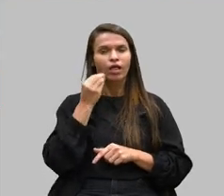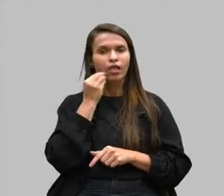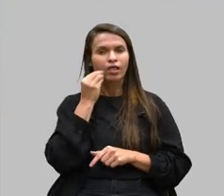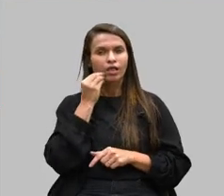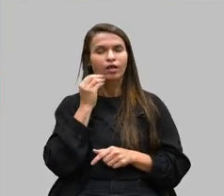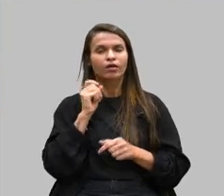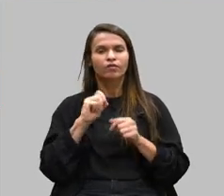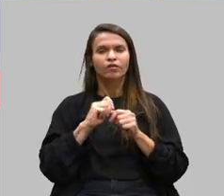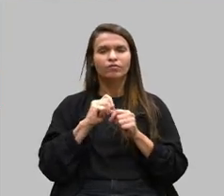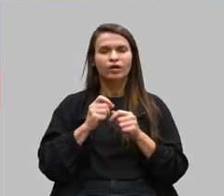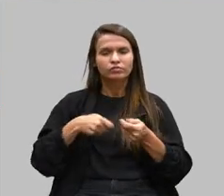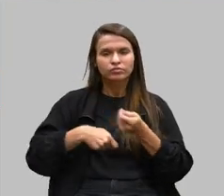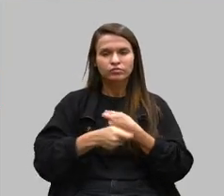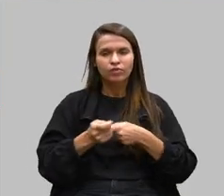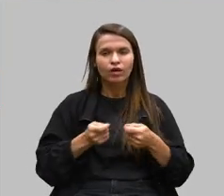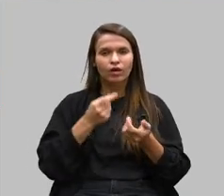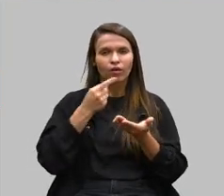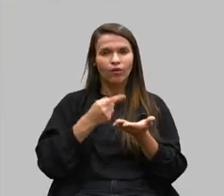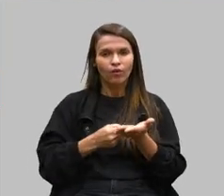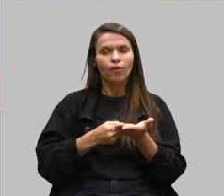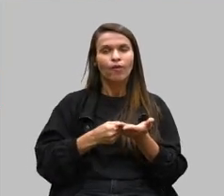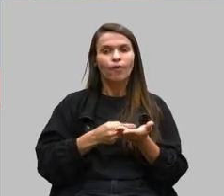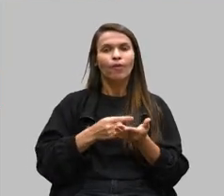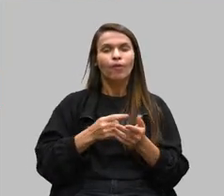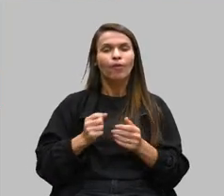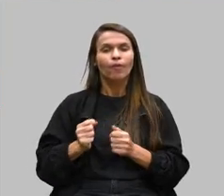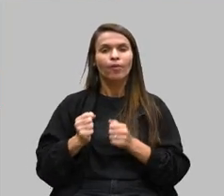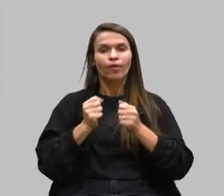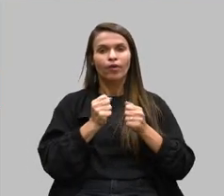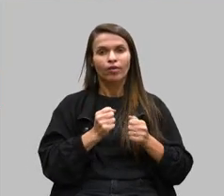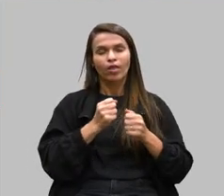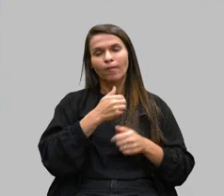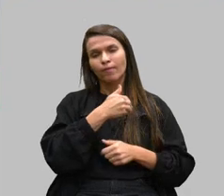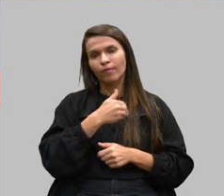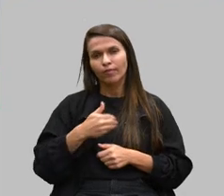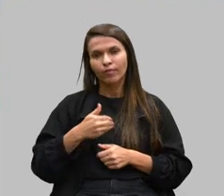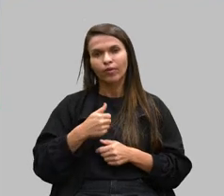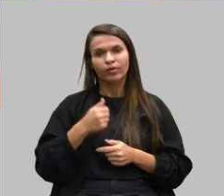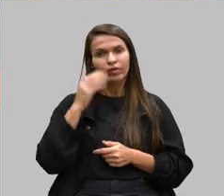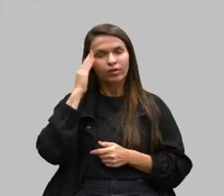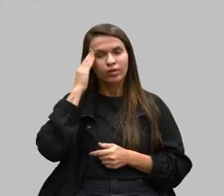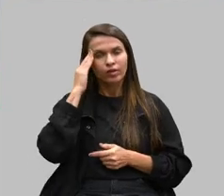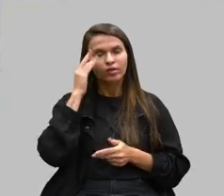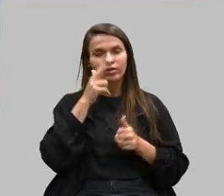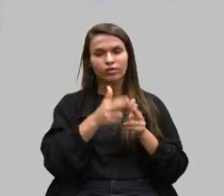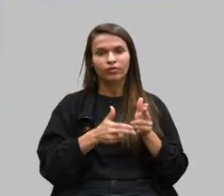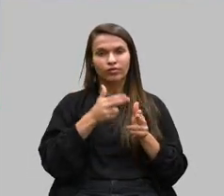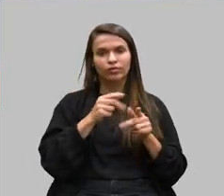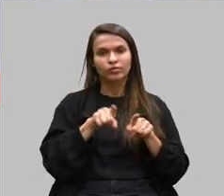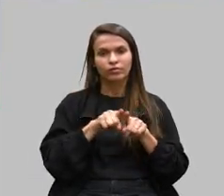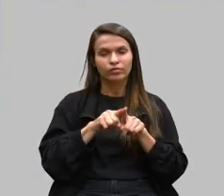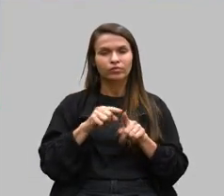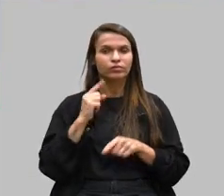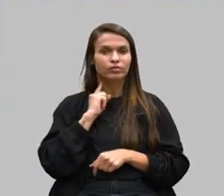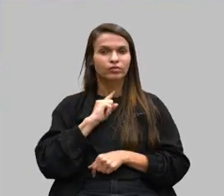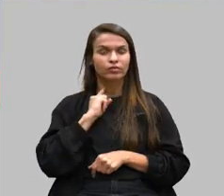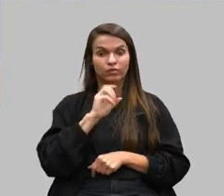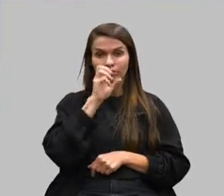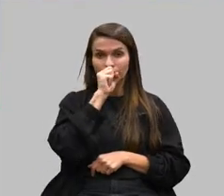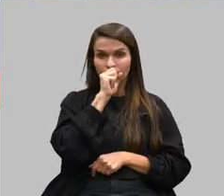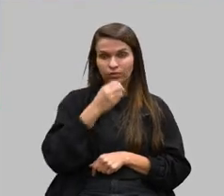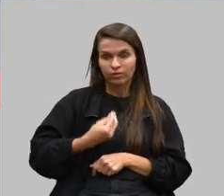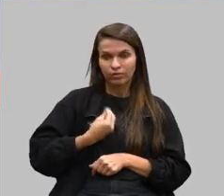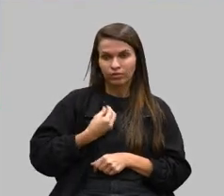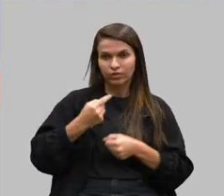sociedade o poder público compreender a importância das ferrovias para o Brasil e para Minas eh nesse sábado eu estive na cidade